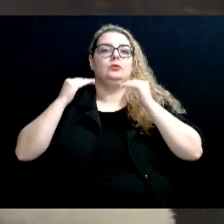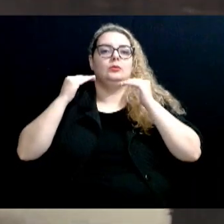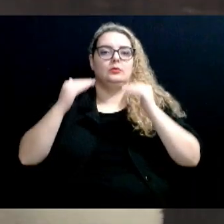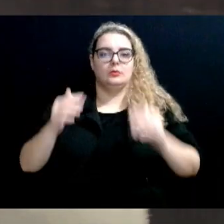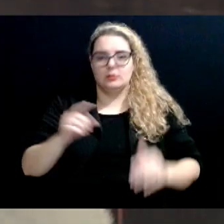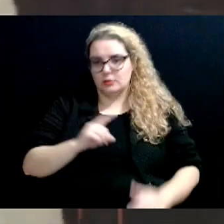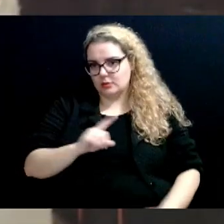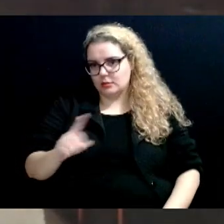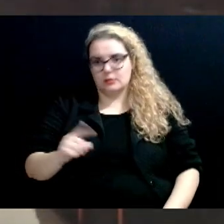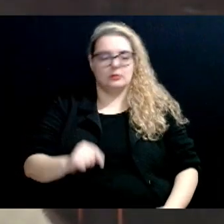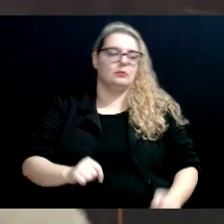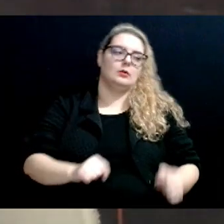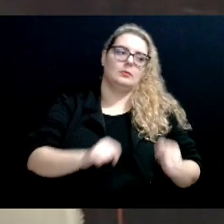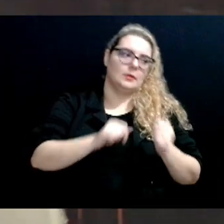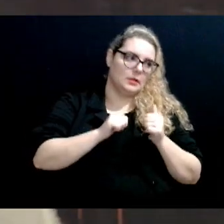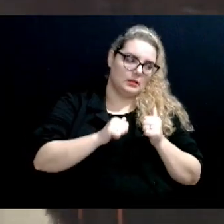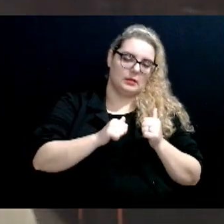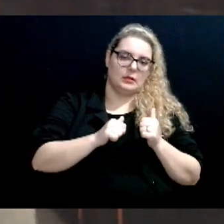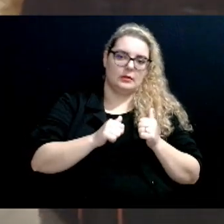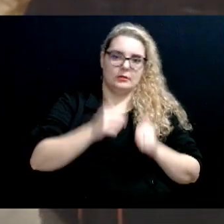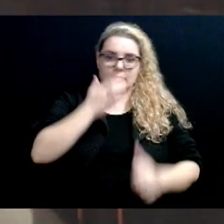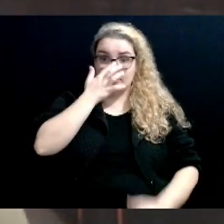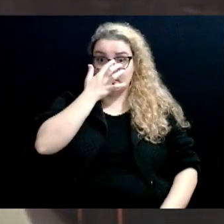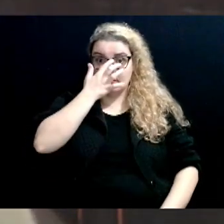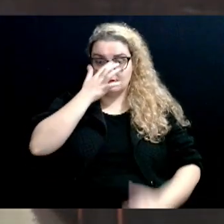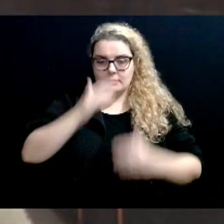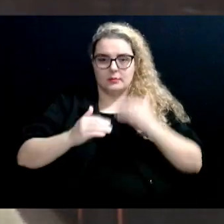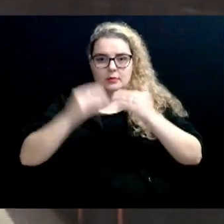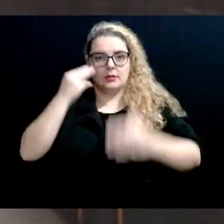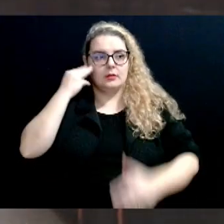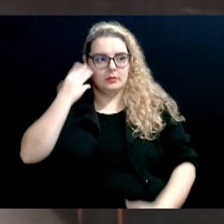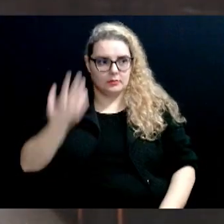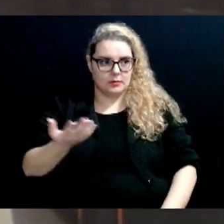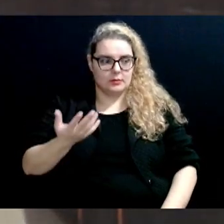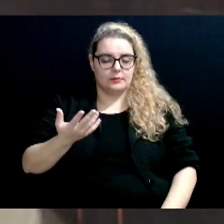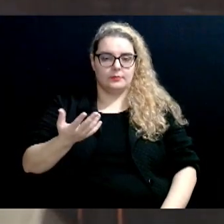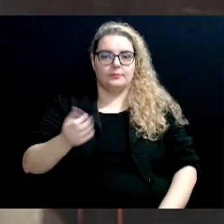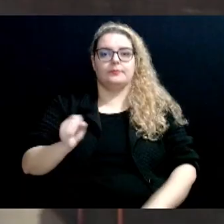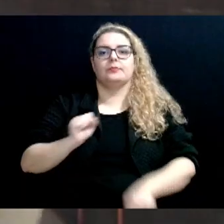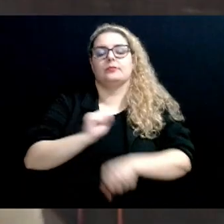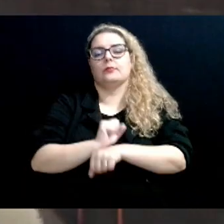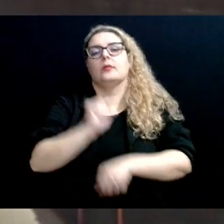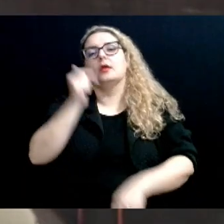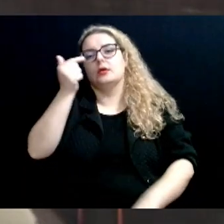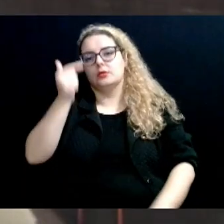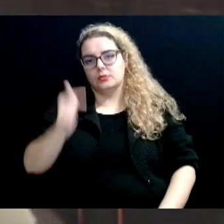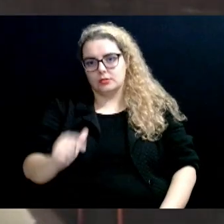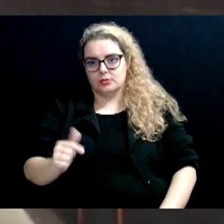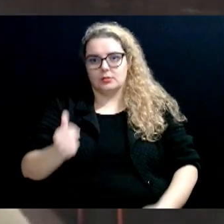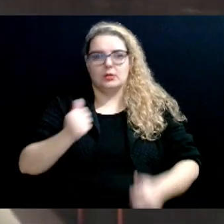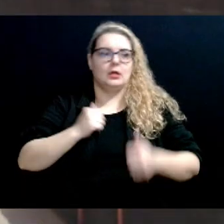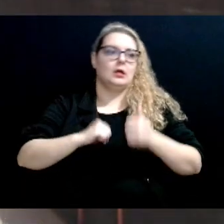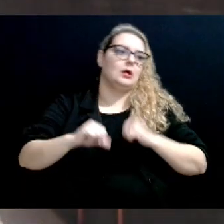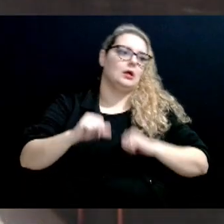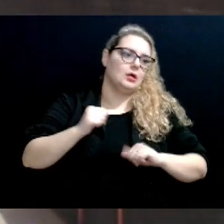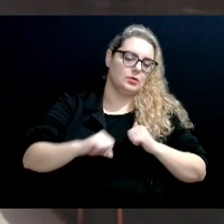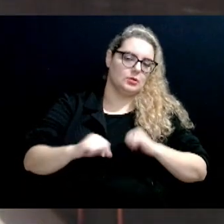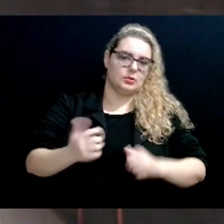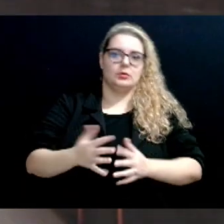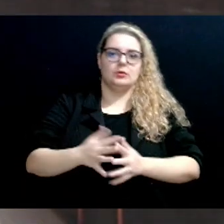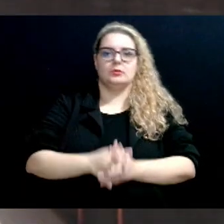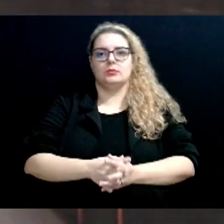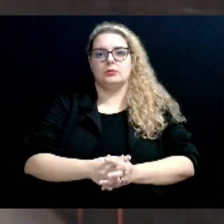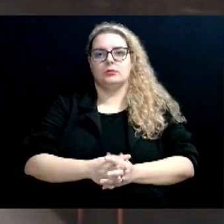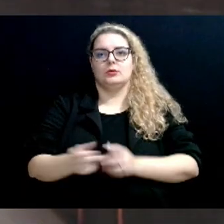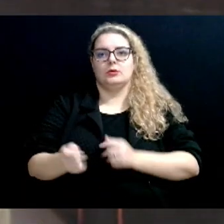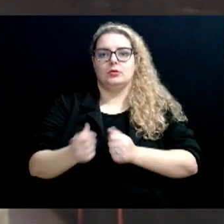benéfico para você recuperar aquela memória e você acaba travando. Aí de novo a ansiedade acaba dominando,